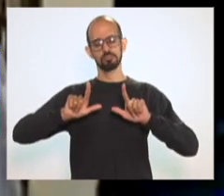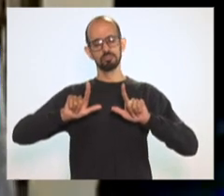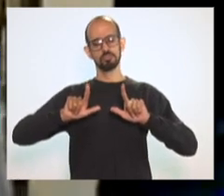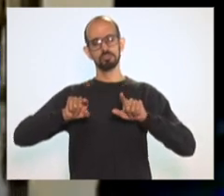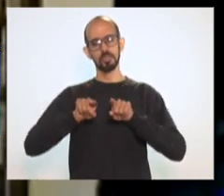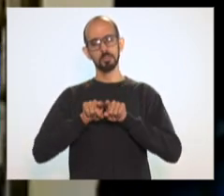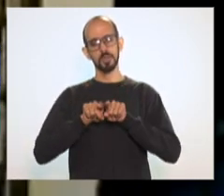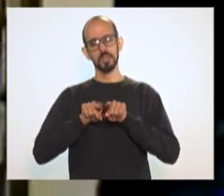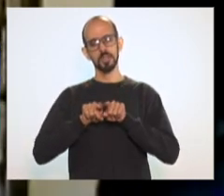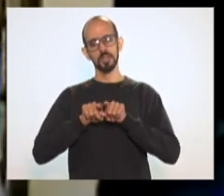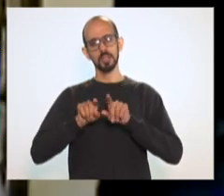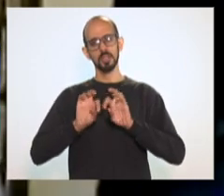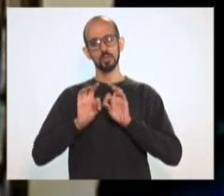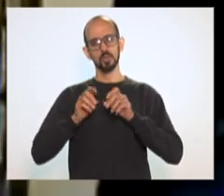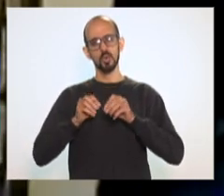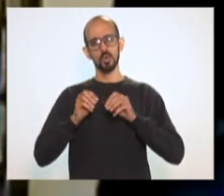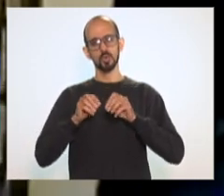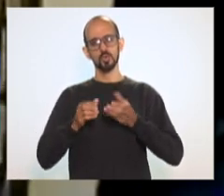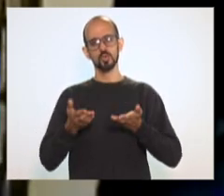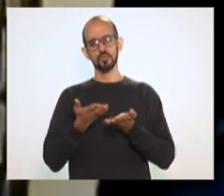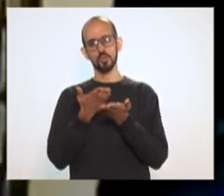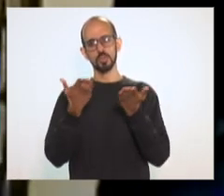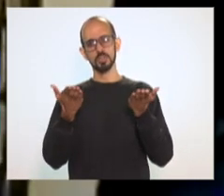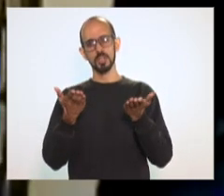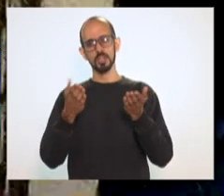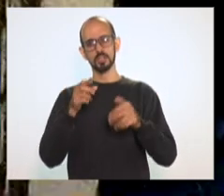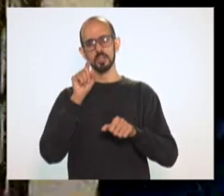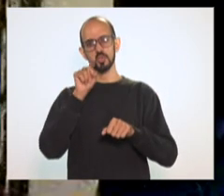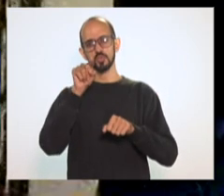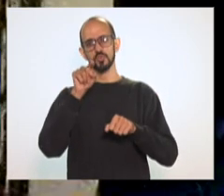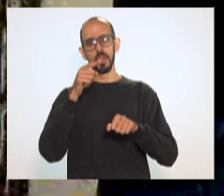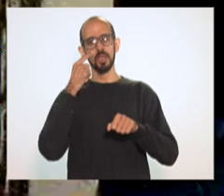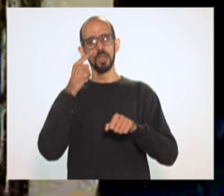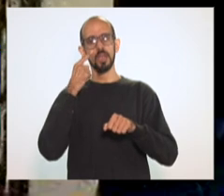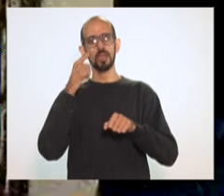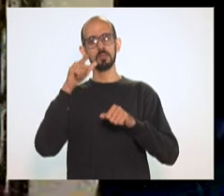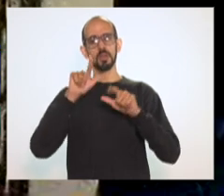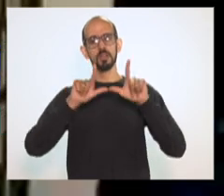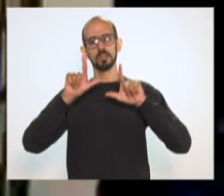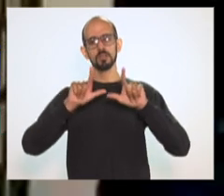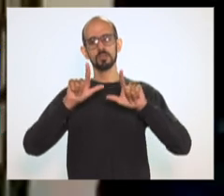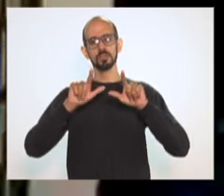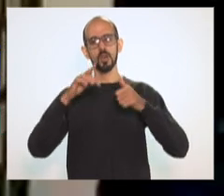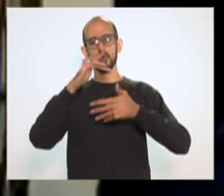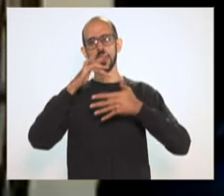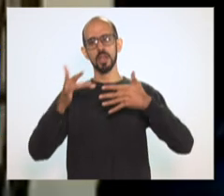aqueles que nos assistem pela tv alege aqueles que nos acompanham pelas redes sociais